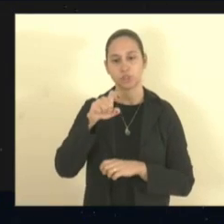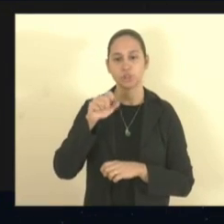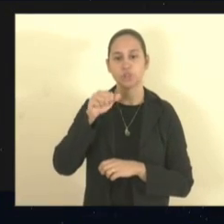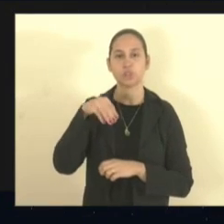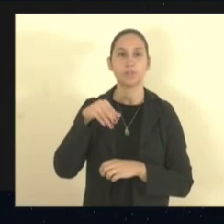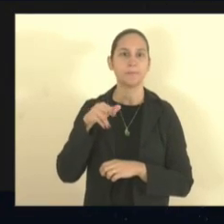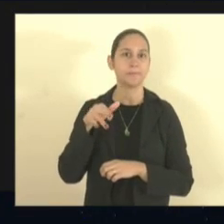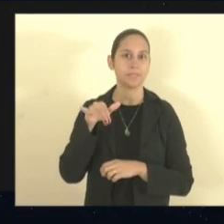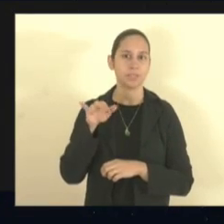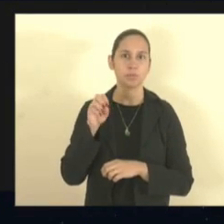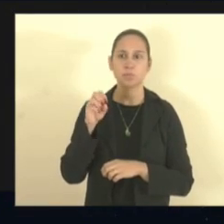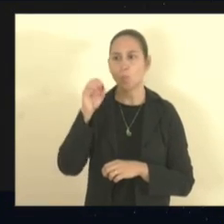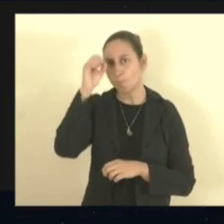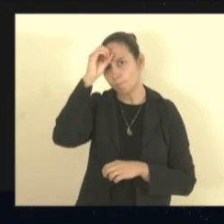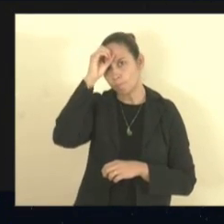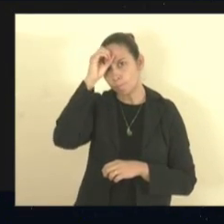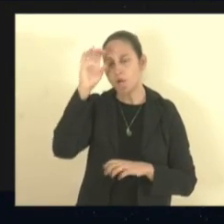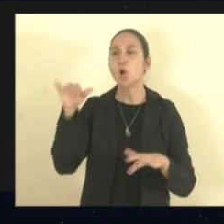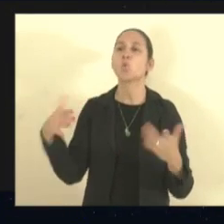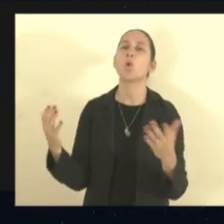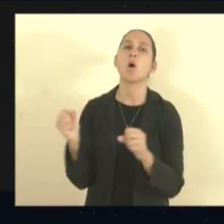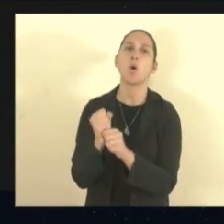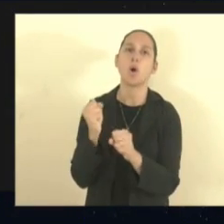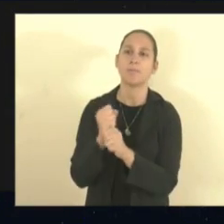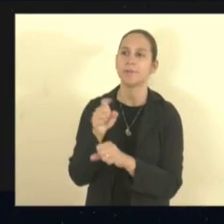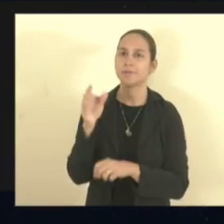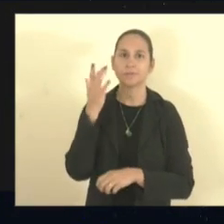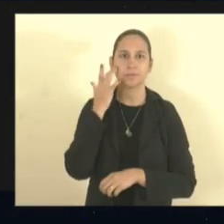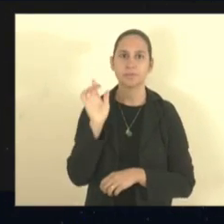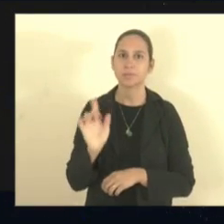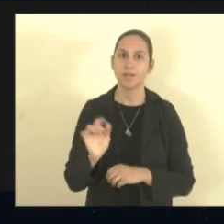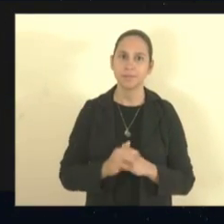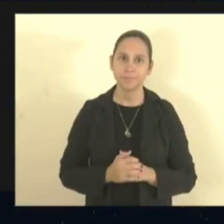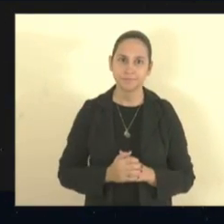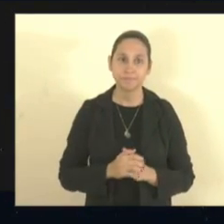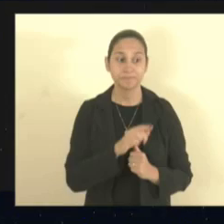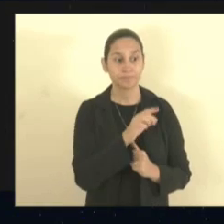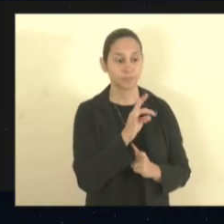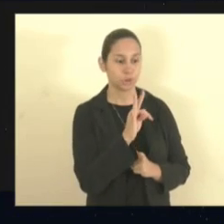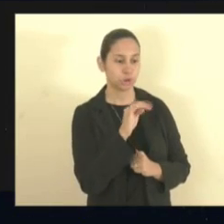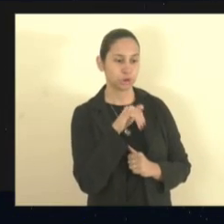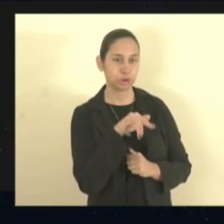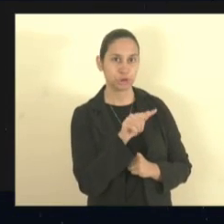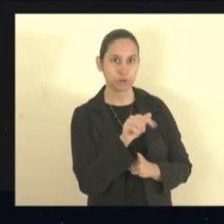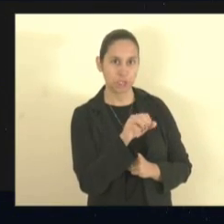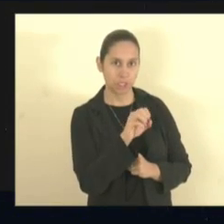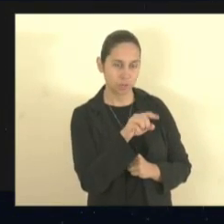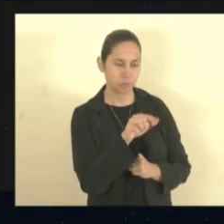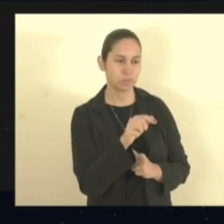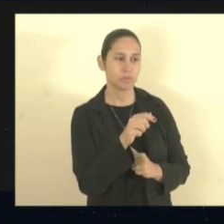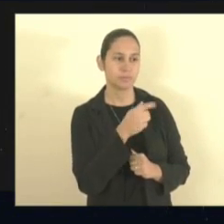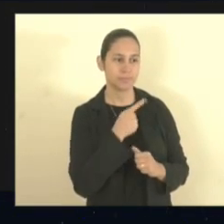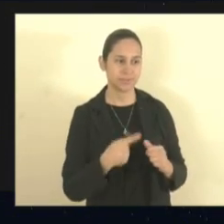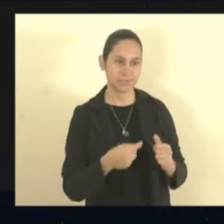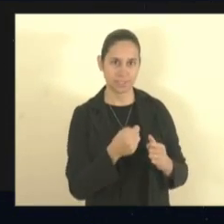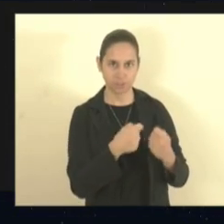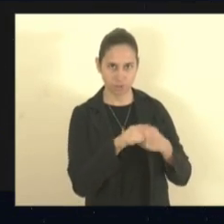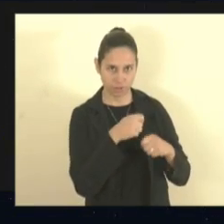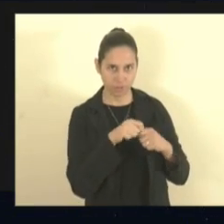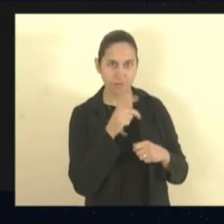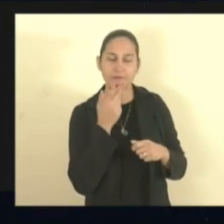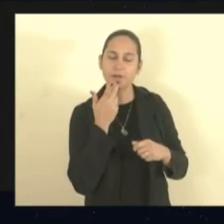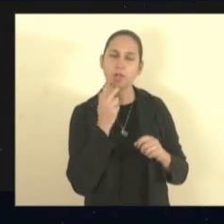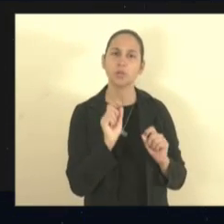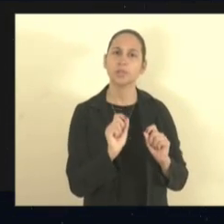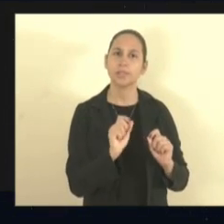ser contempladas. O deputado Tiago, nosso presidente de Finanças, disse aqui 2 pontos. Primeiro,